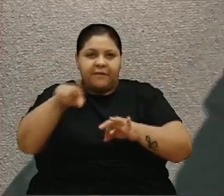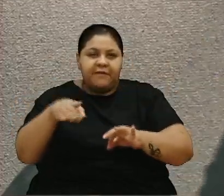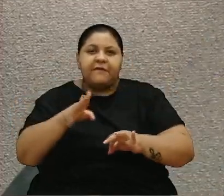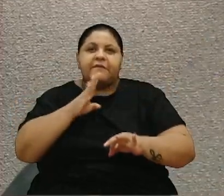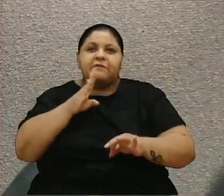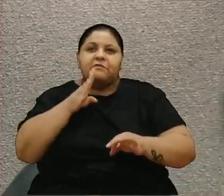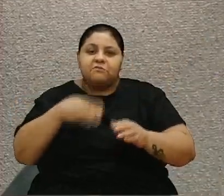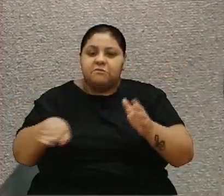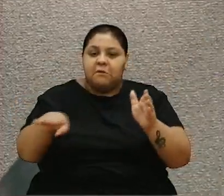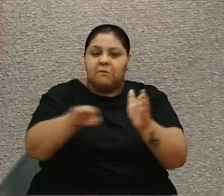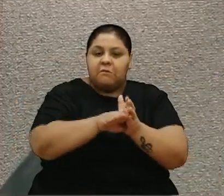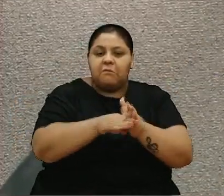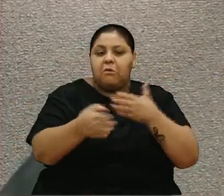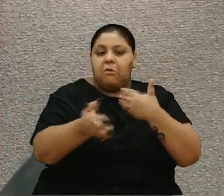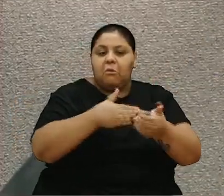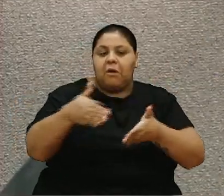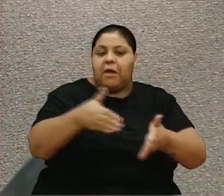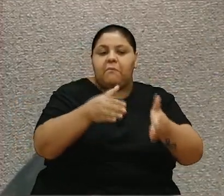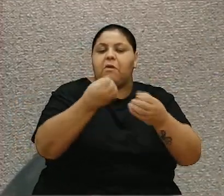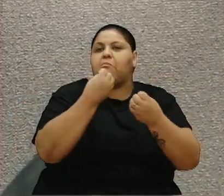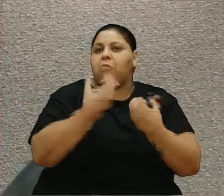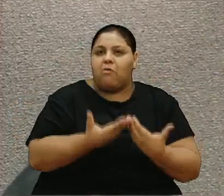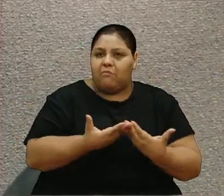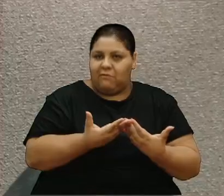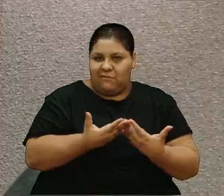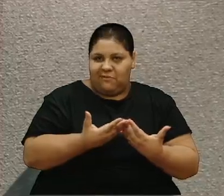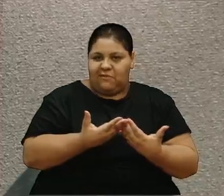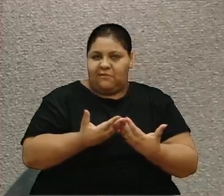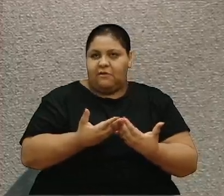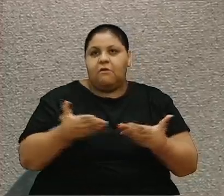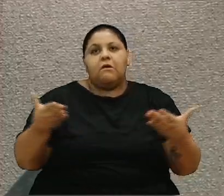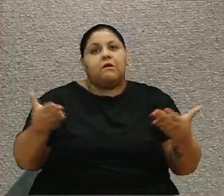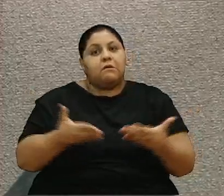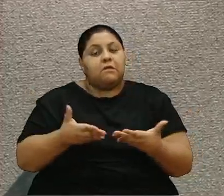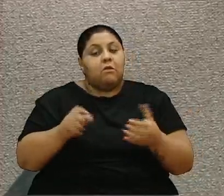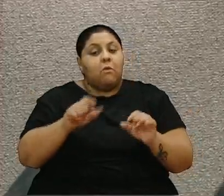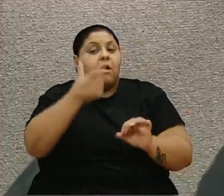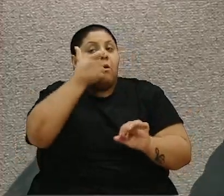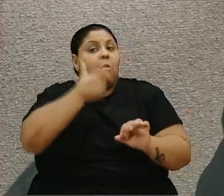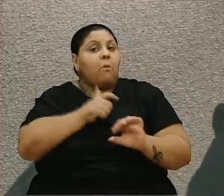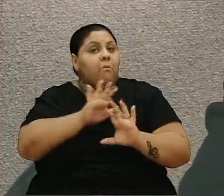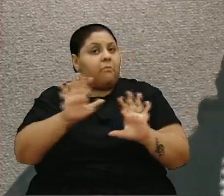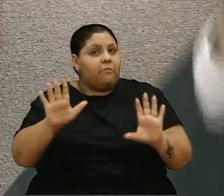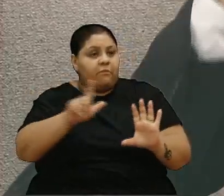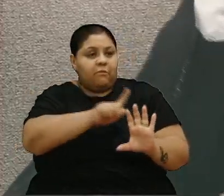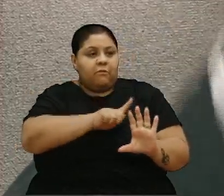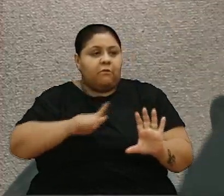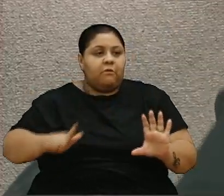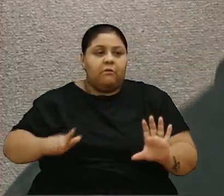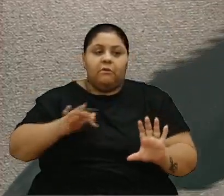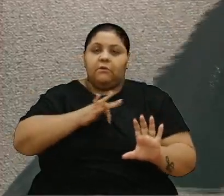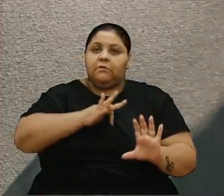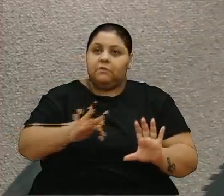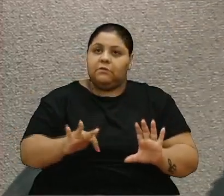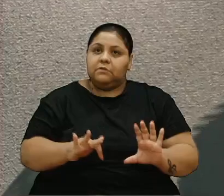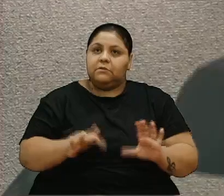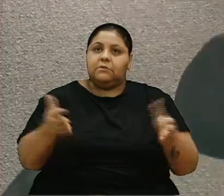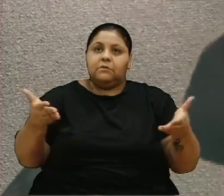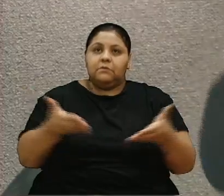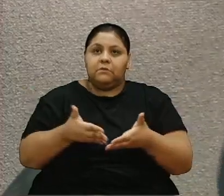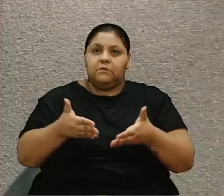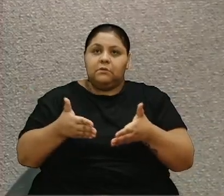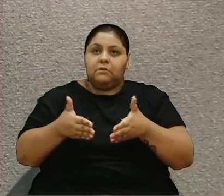quer chegar, qualquer caminho serve. Então, está me parecendo que o governo federal ele está